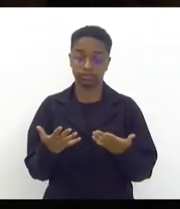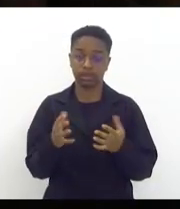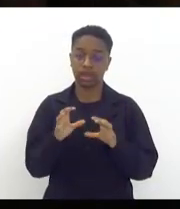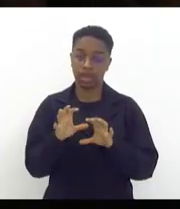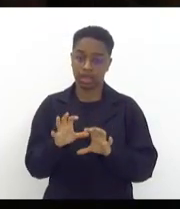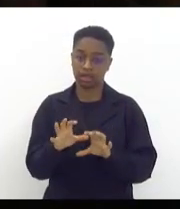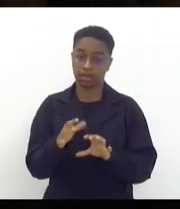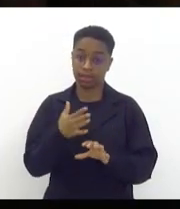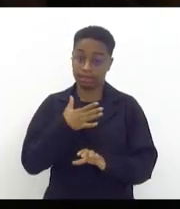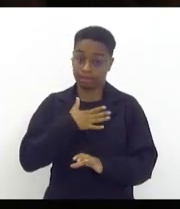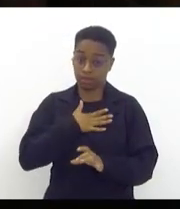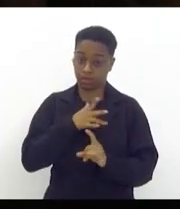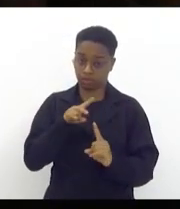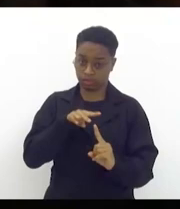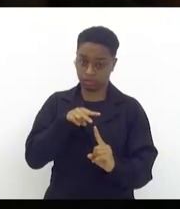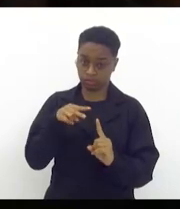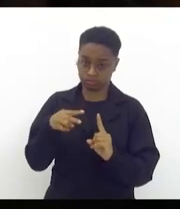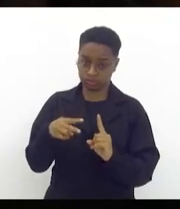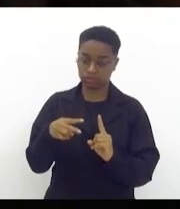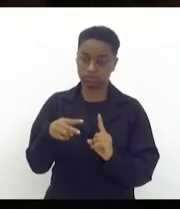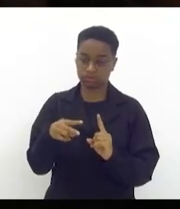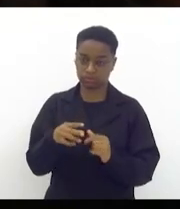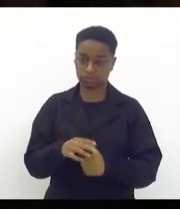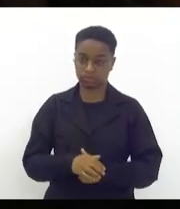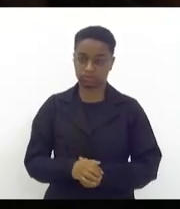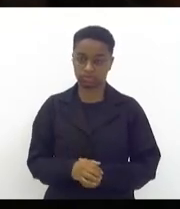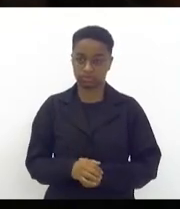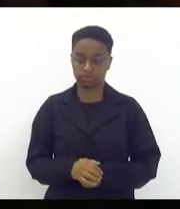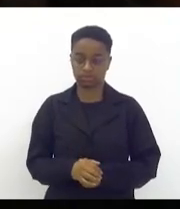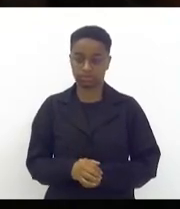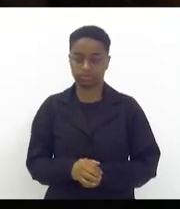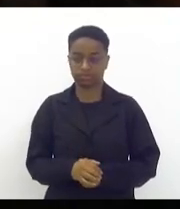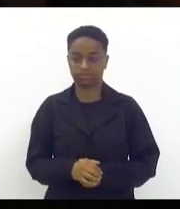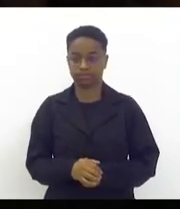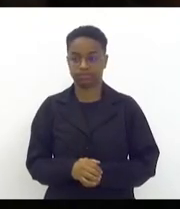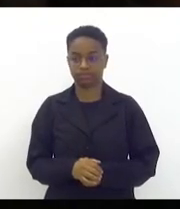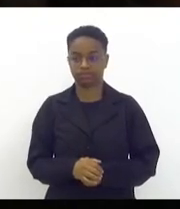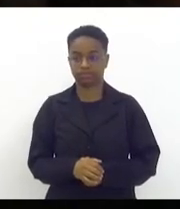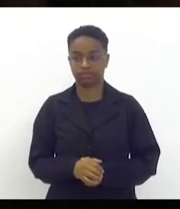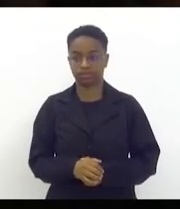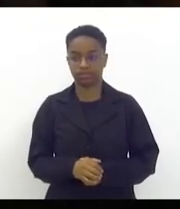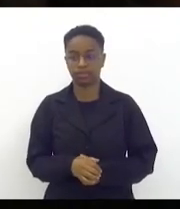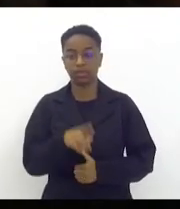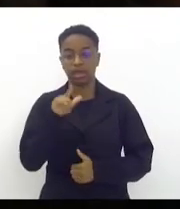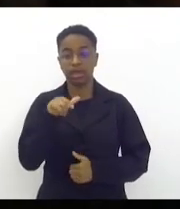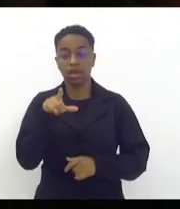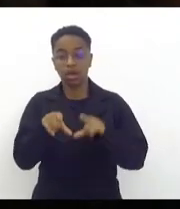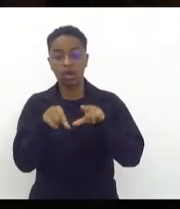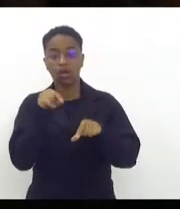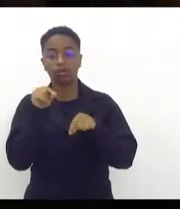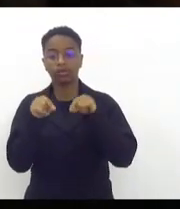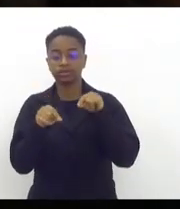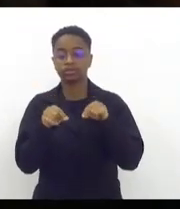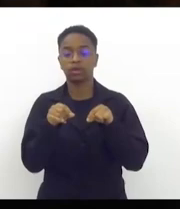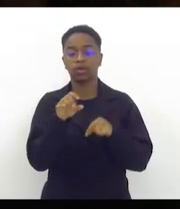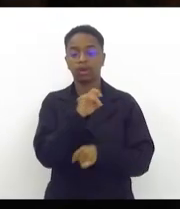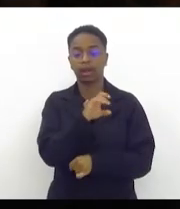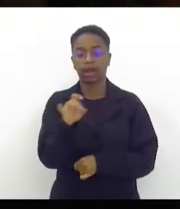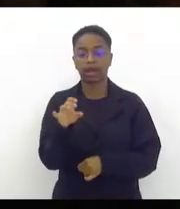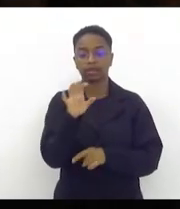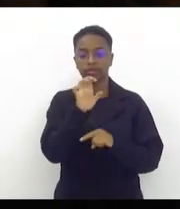no meu entendimento, uma grande opção para os nossos estados e